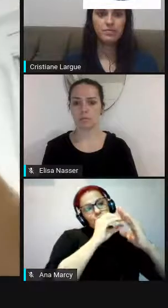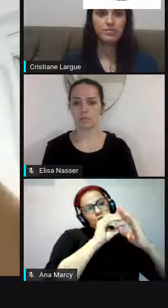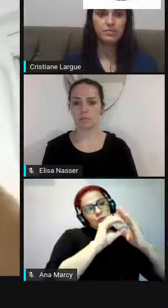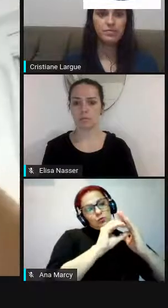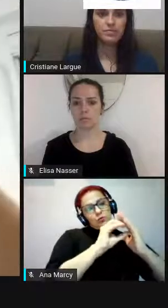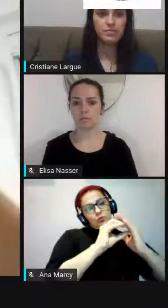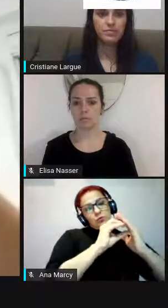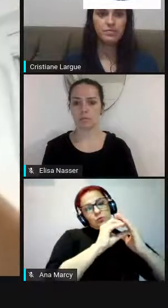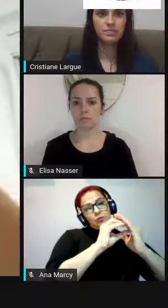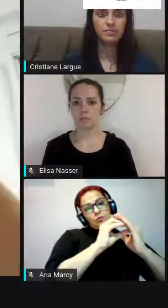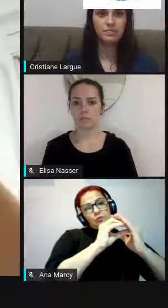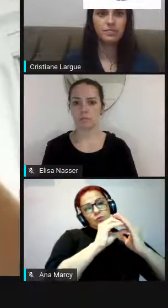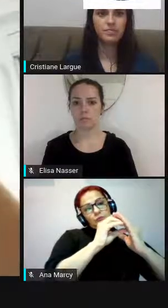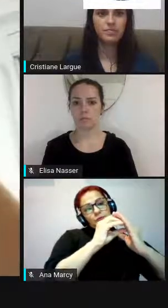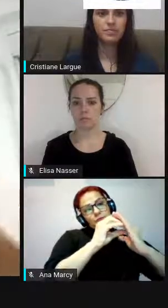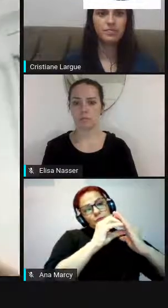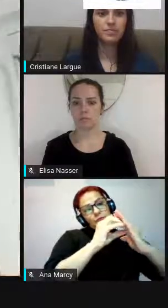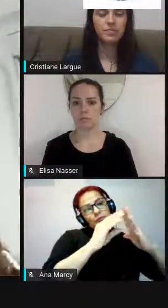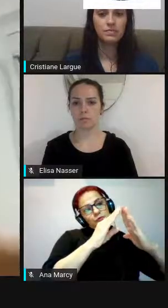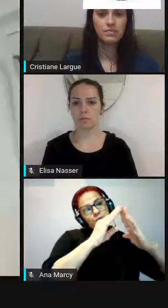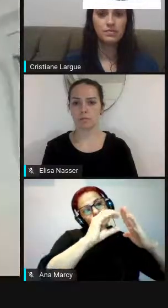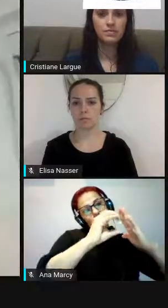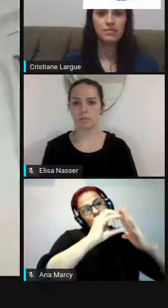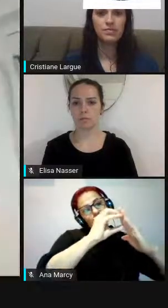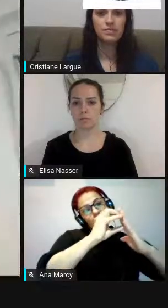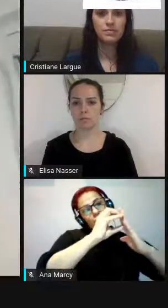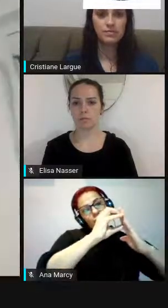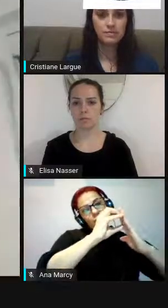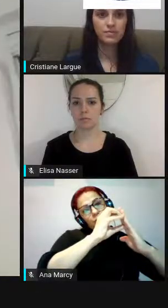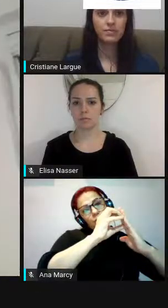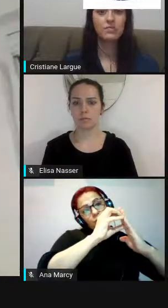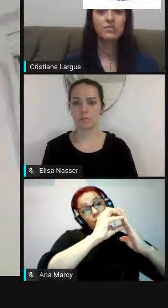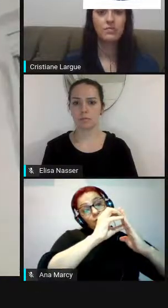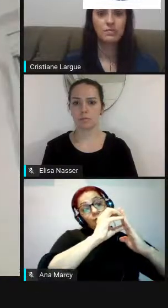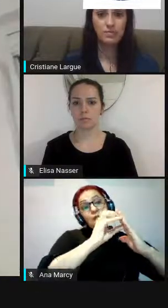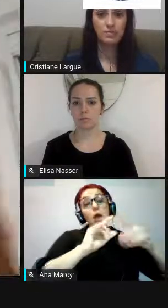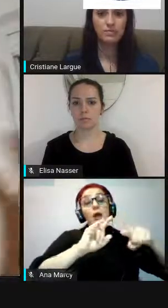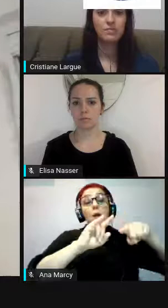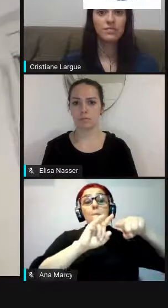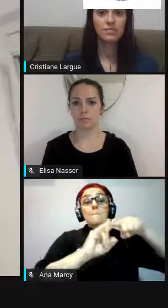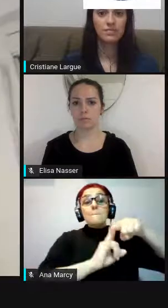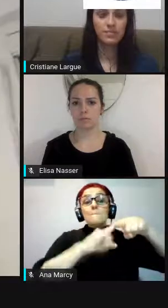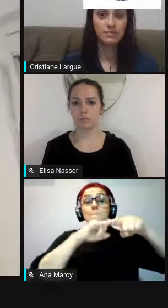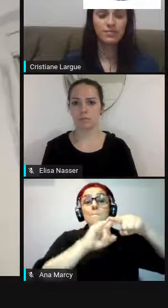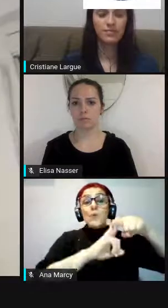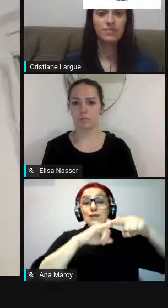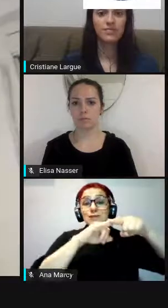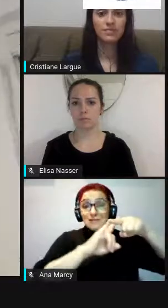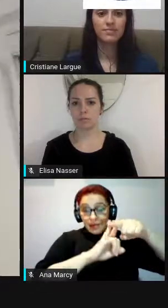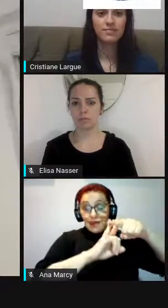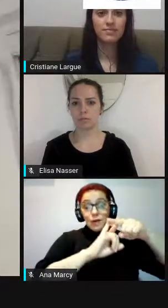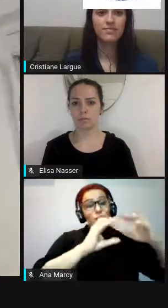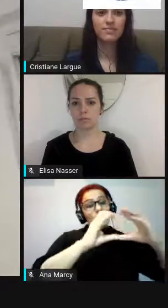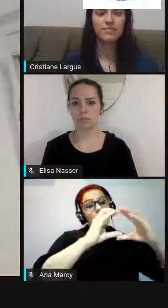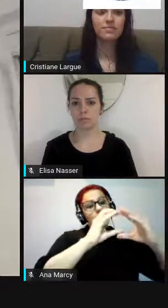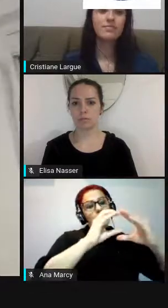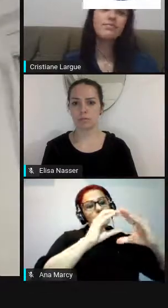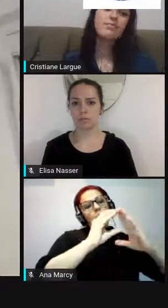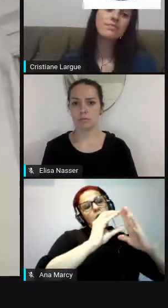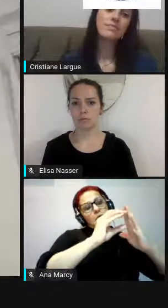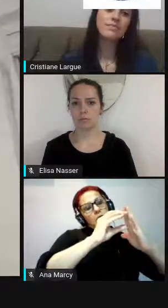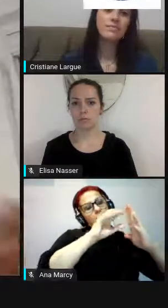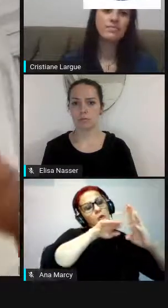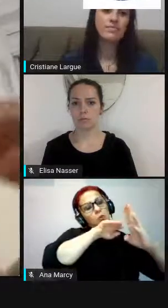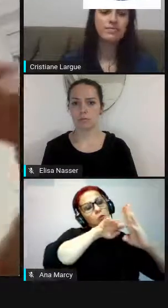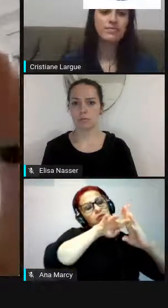né coloca na abertura do telhado e vai ficar aquele tecido caído os morcegos não sair por ali e não vão conseguir retornar para dentro